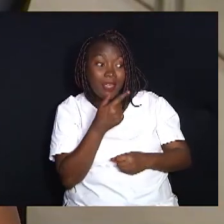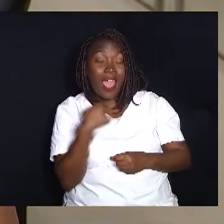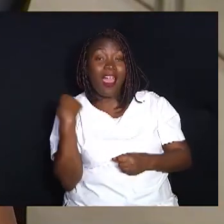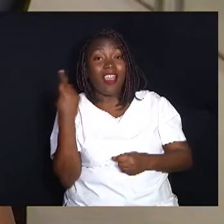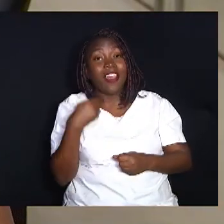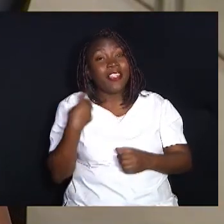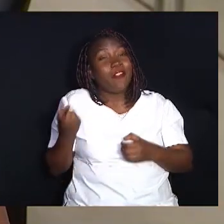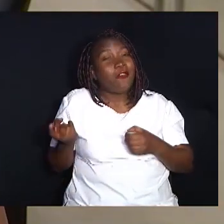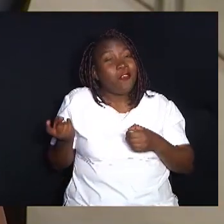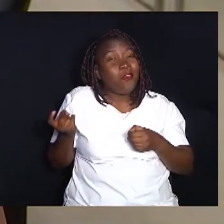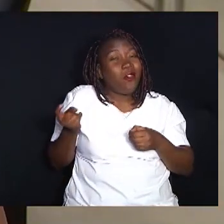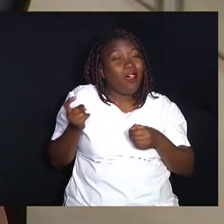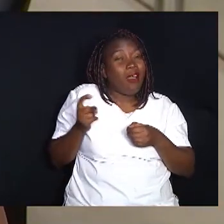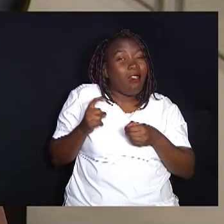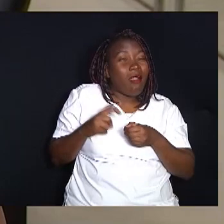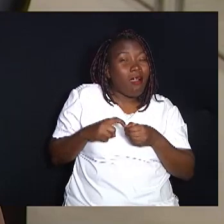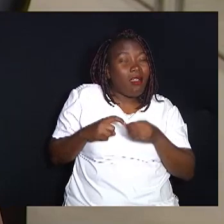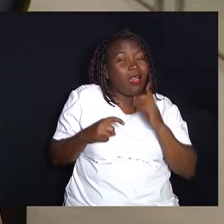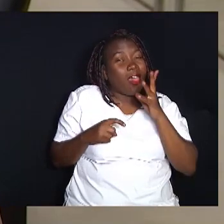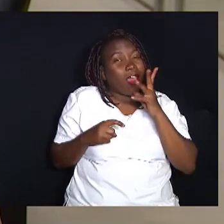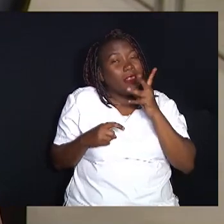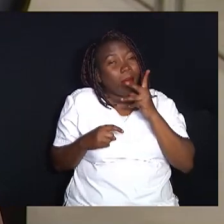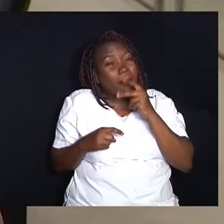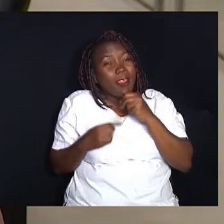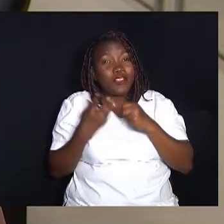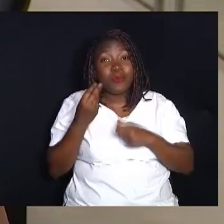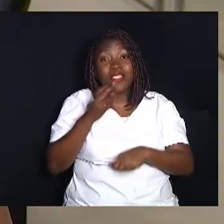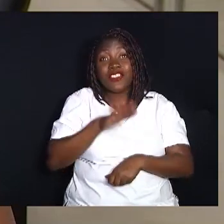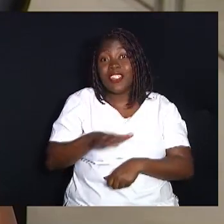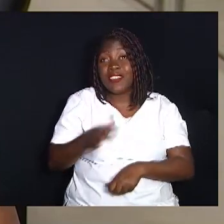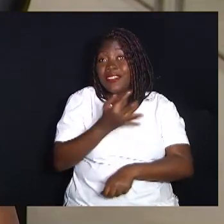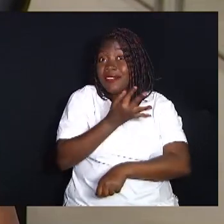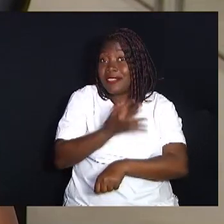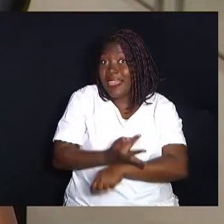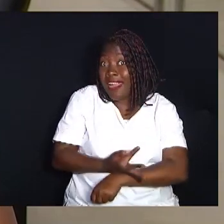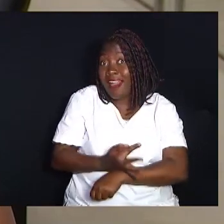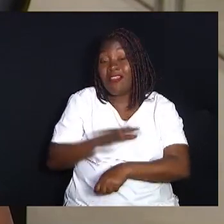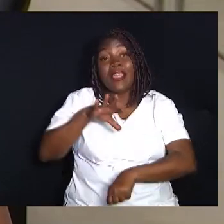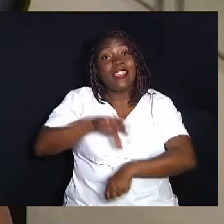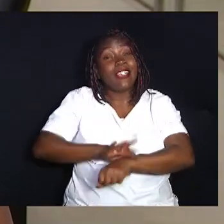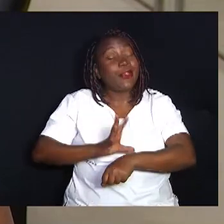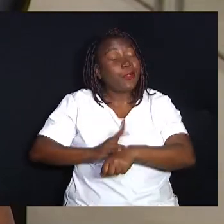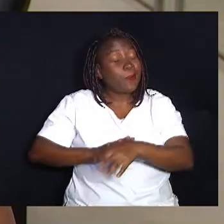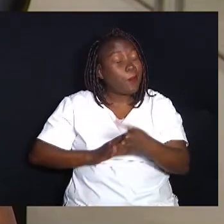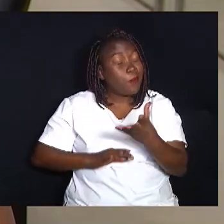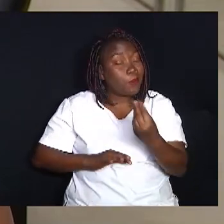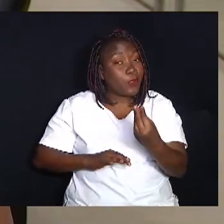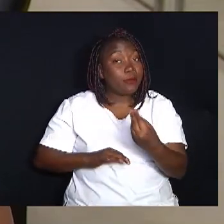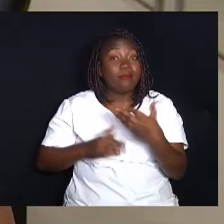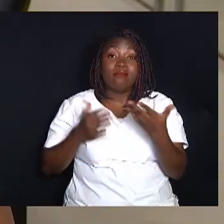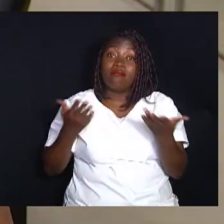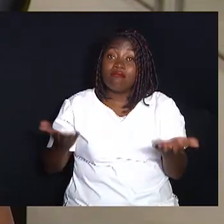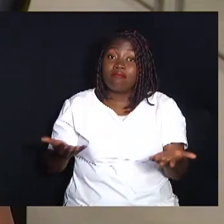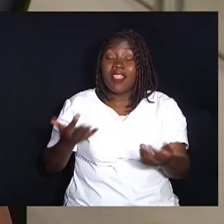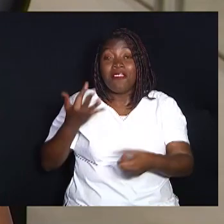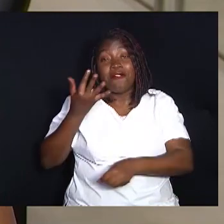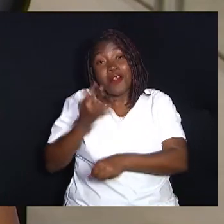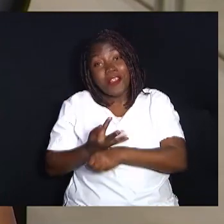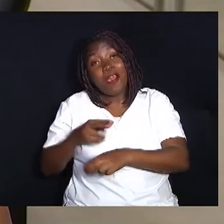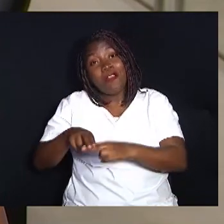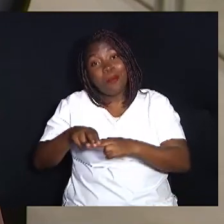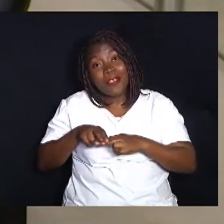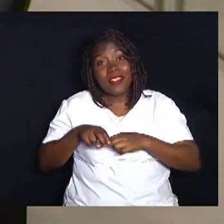voltando assim, lentamente, muitas crianças faltavam e adoeciam muito, né? Então faltavam porque estavam